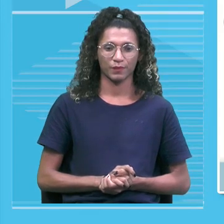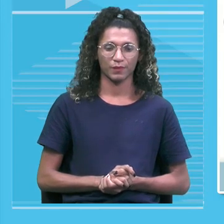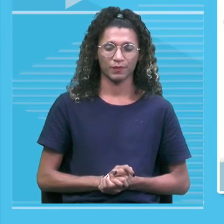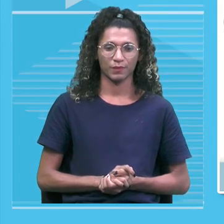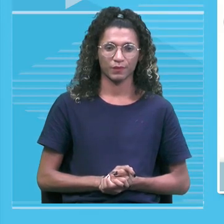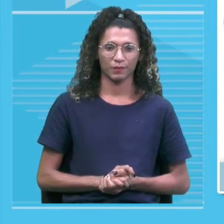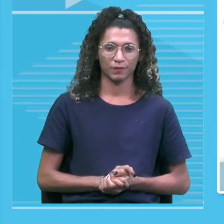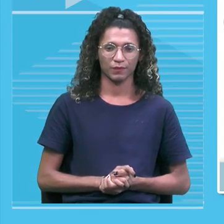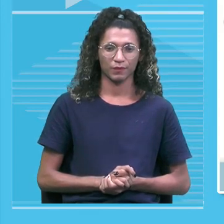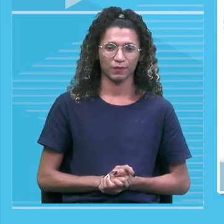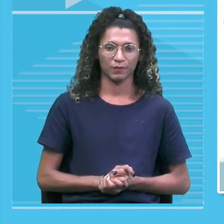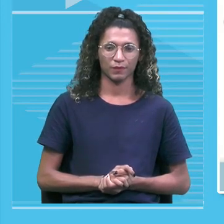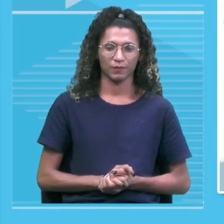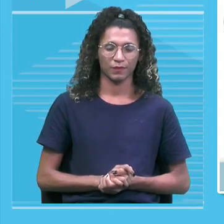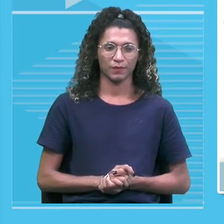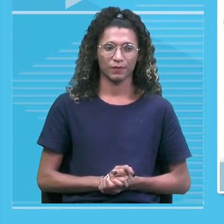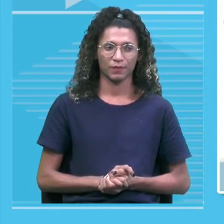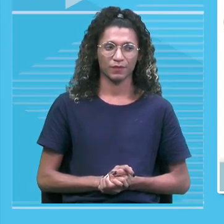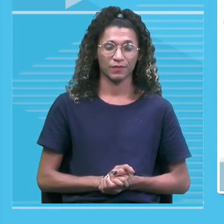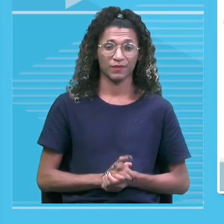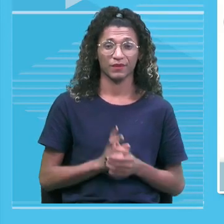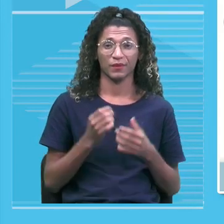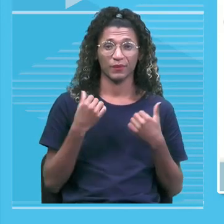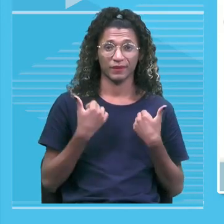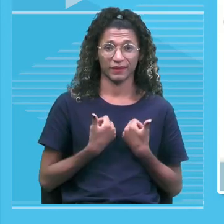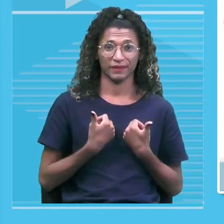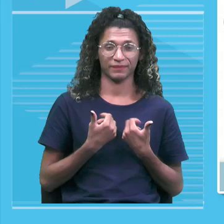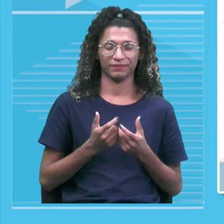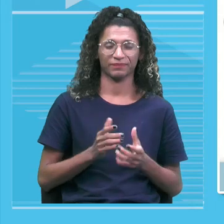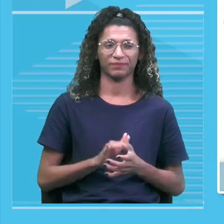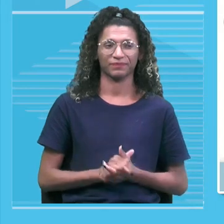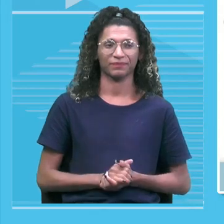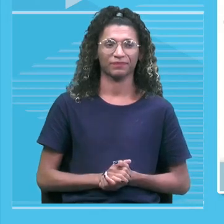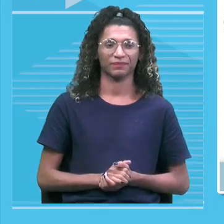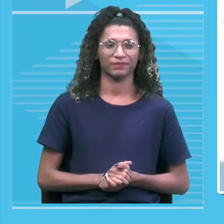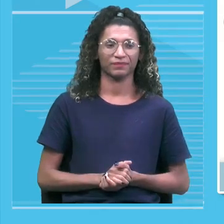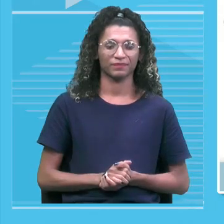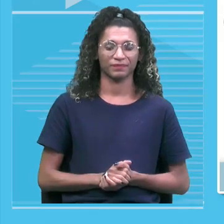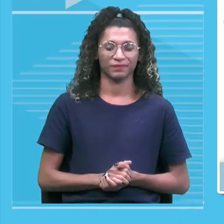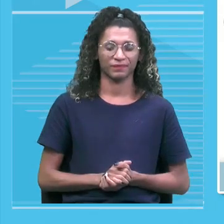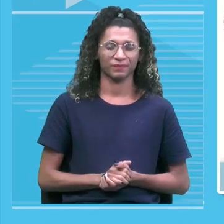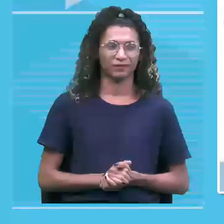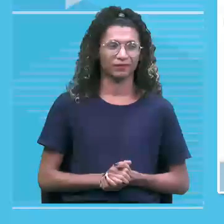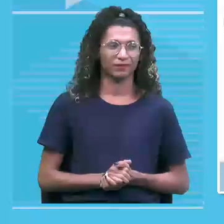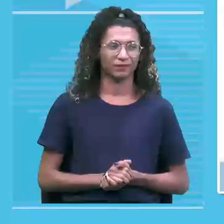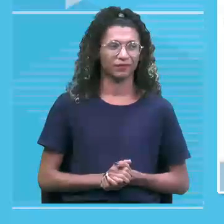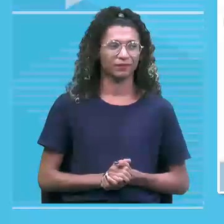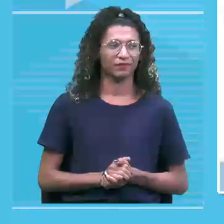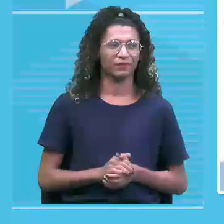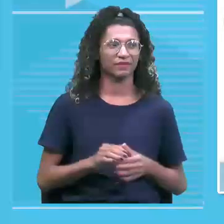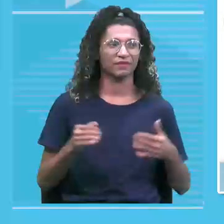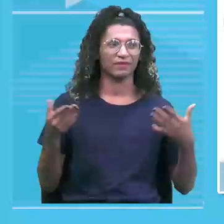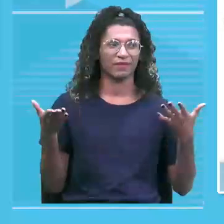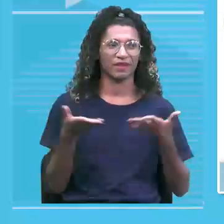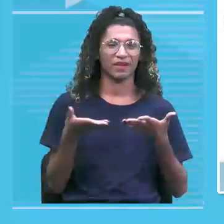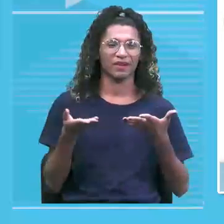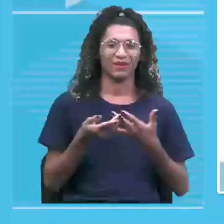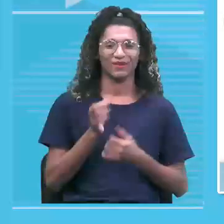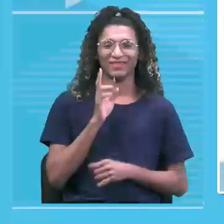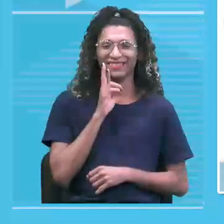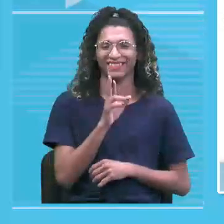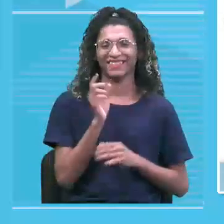em três show de bola Vamos agora para as nossas